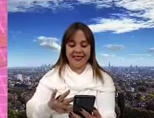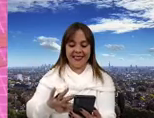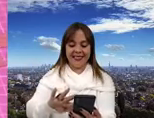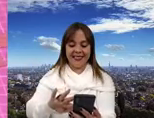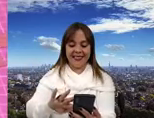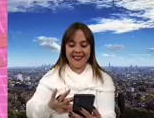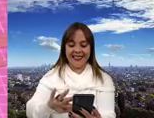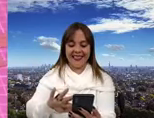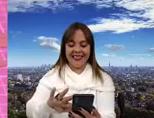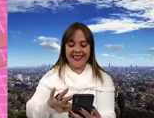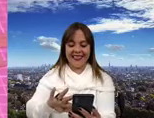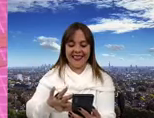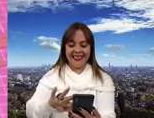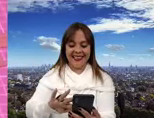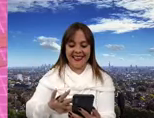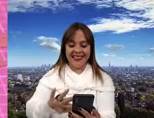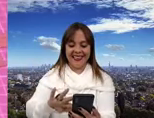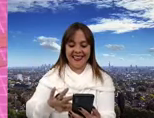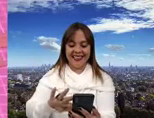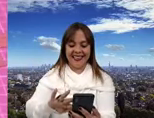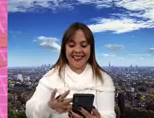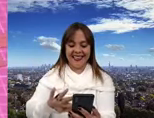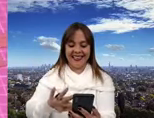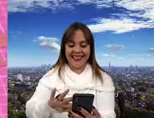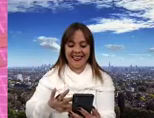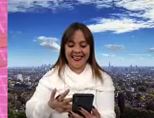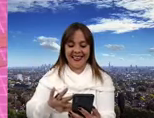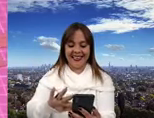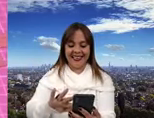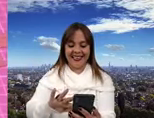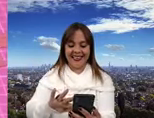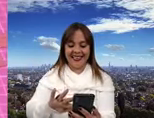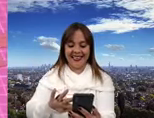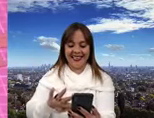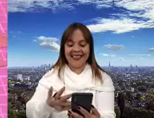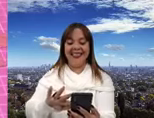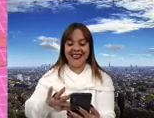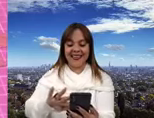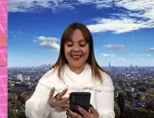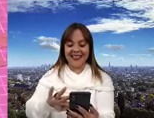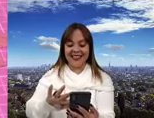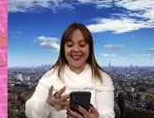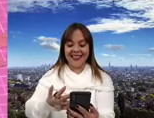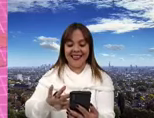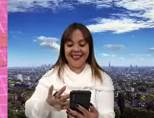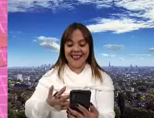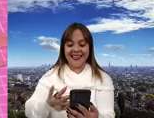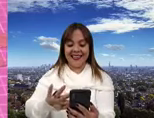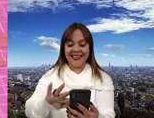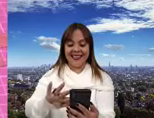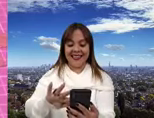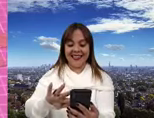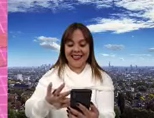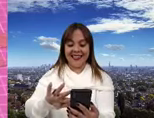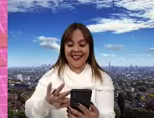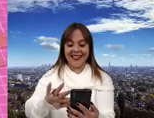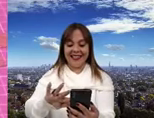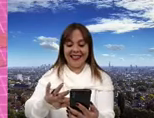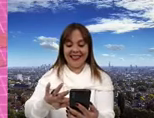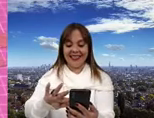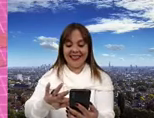obrigada, pessoal. Ó, aí, para unir a cabeça no corpo, a gente passa cola quente aqui na ponta do pescoço